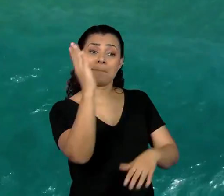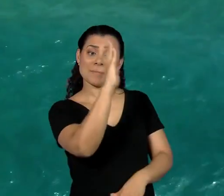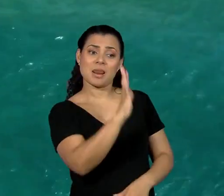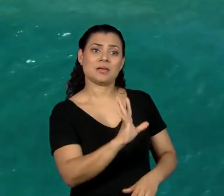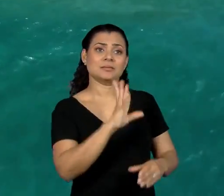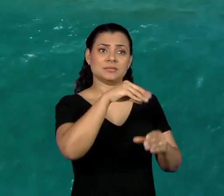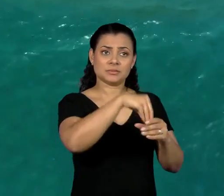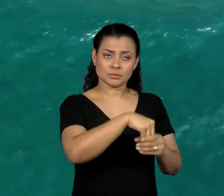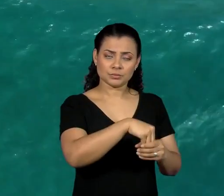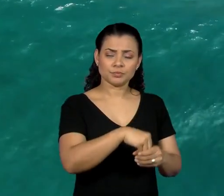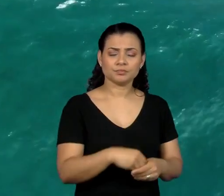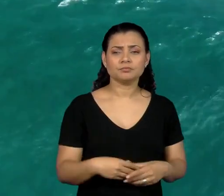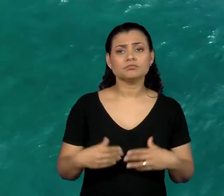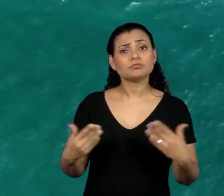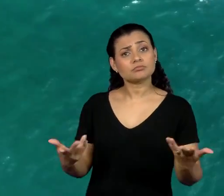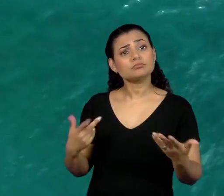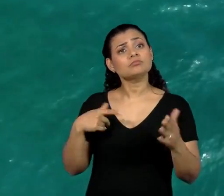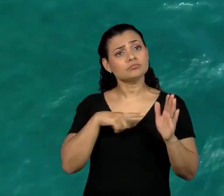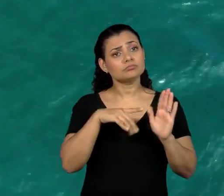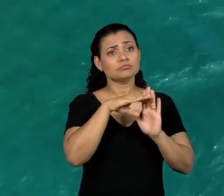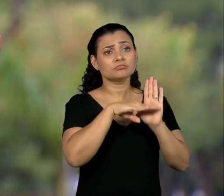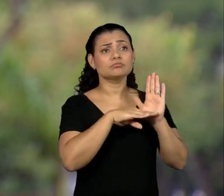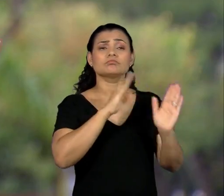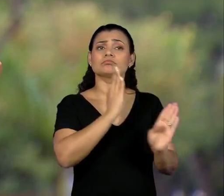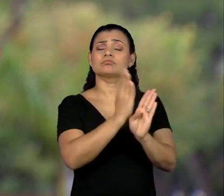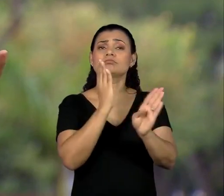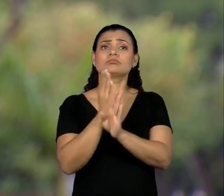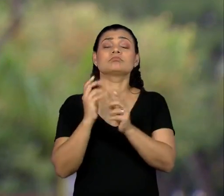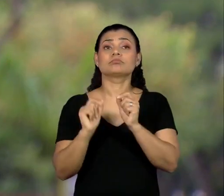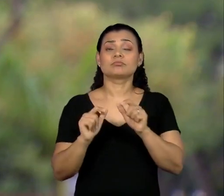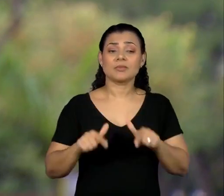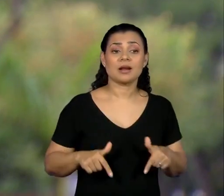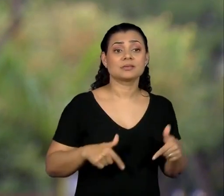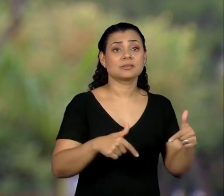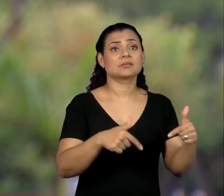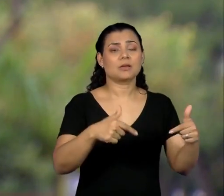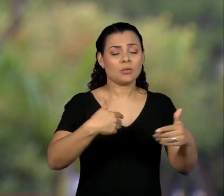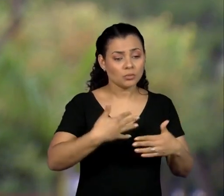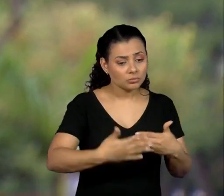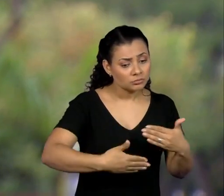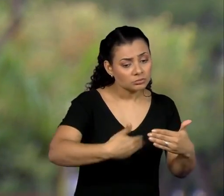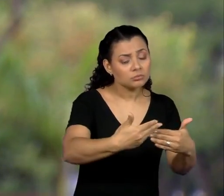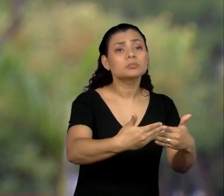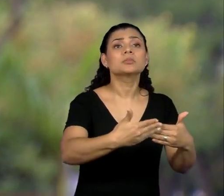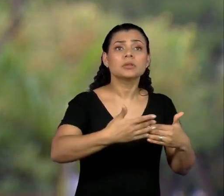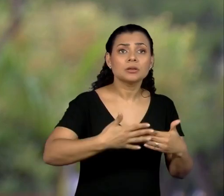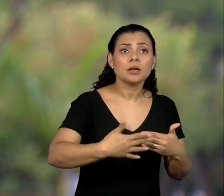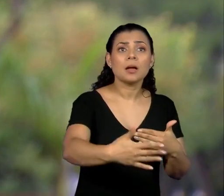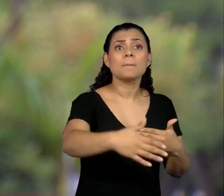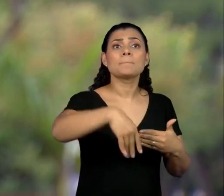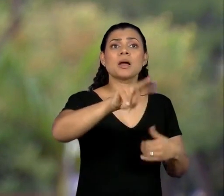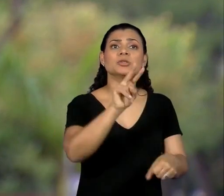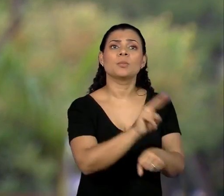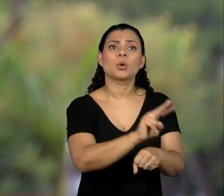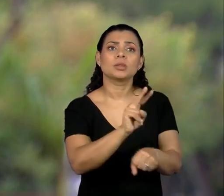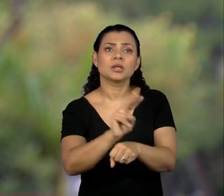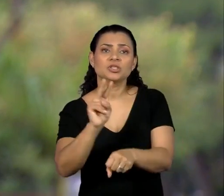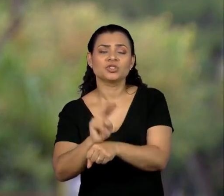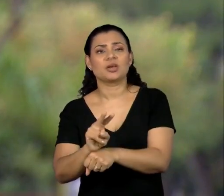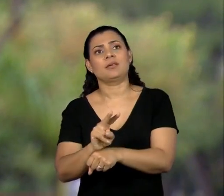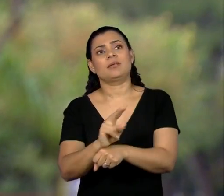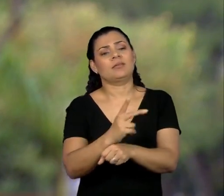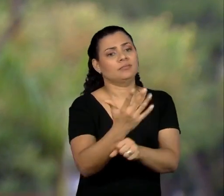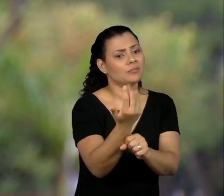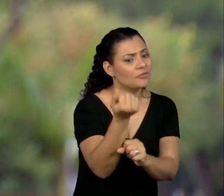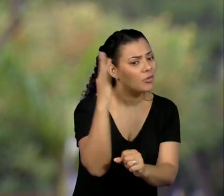Então, o diagnóstico mostra os caminhos para a gente ir em direção a um ambiente mais conservado